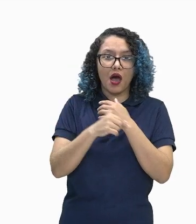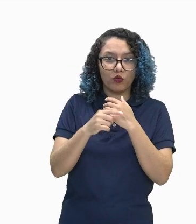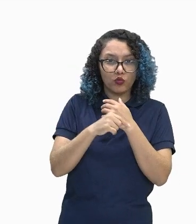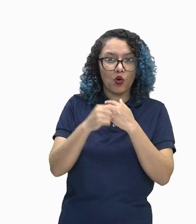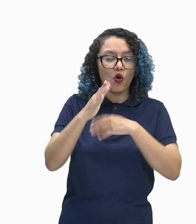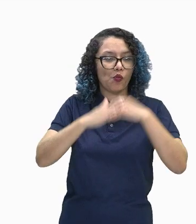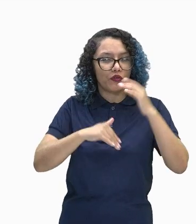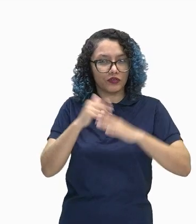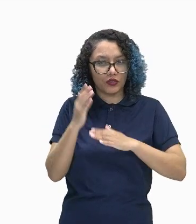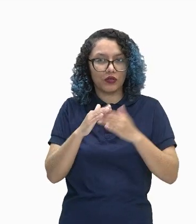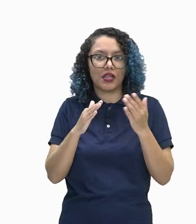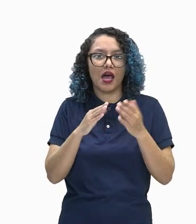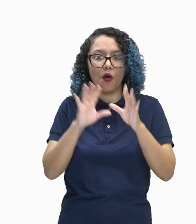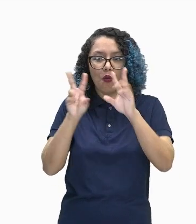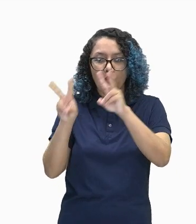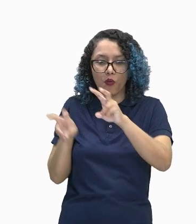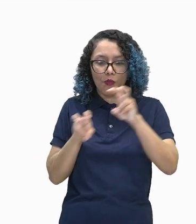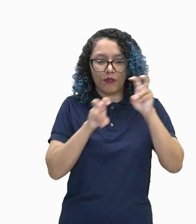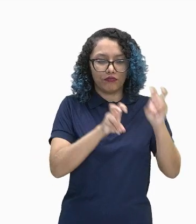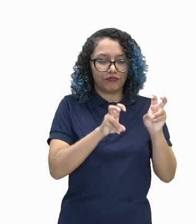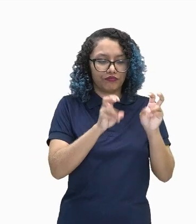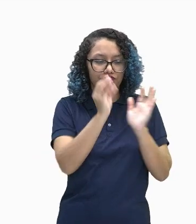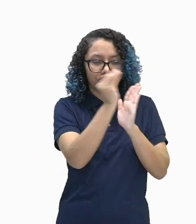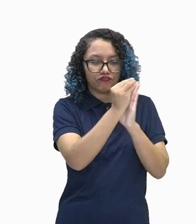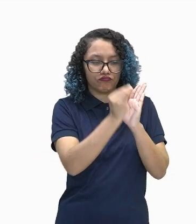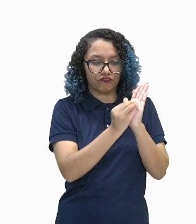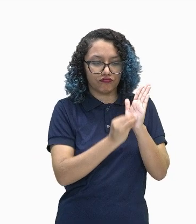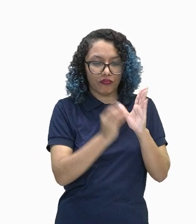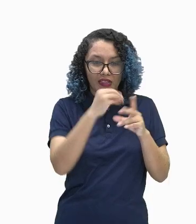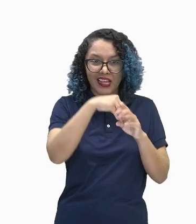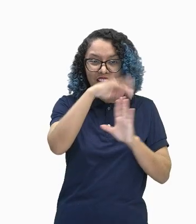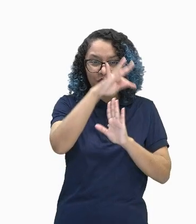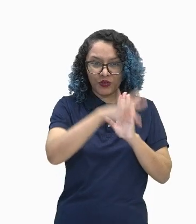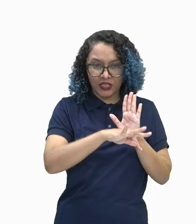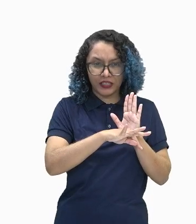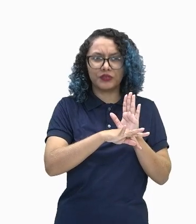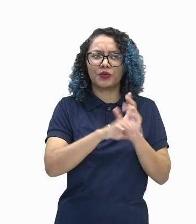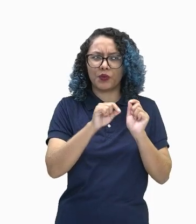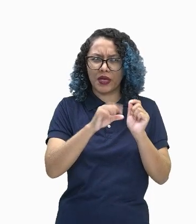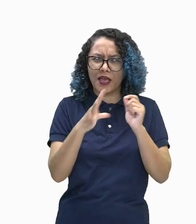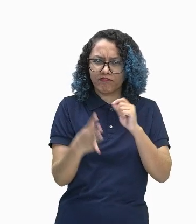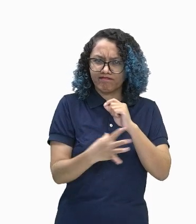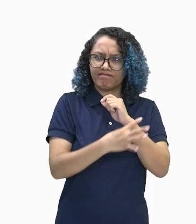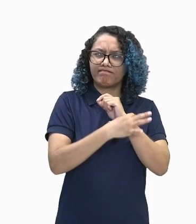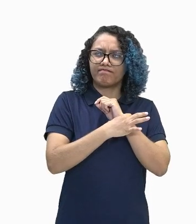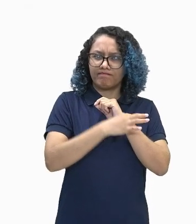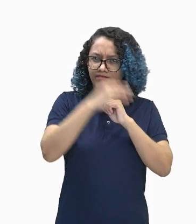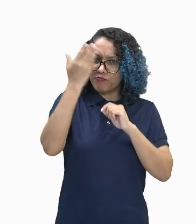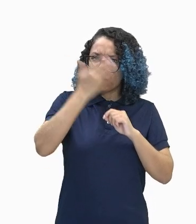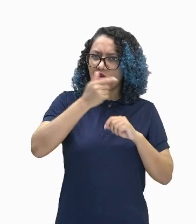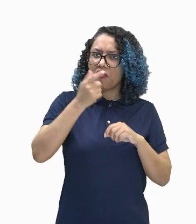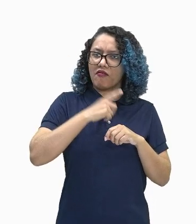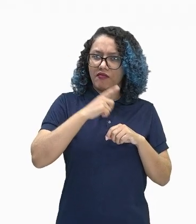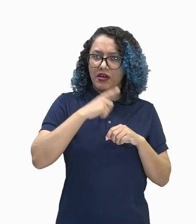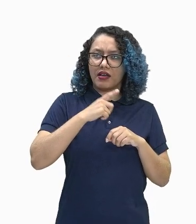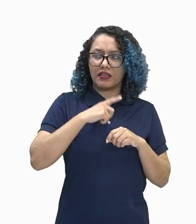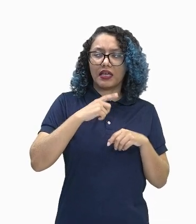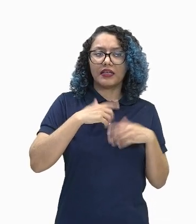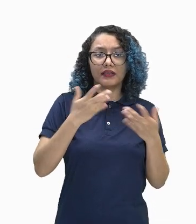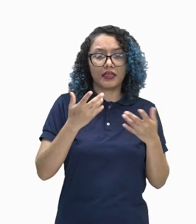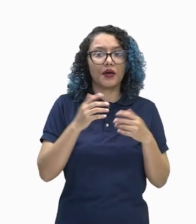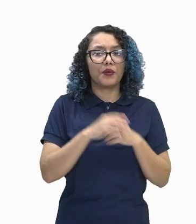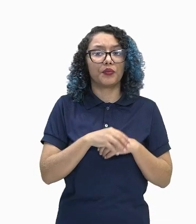sua fala ou a sua escrita ou o seu argumento, isso traz mais força, né? E aí você vai direto ao ponto,